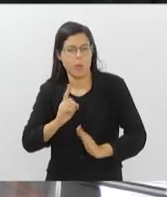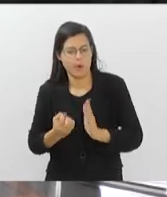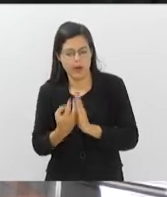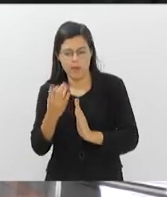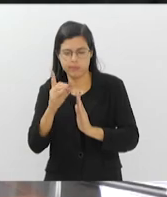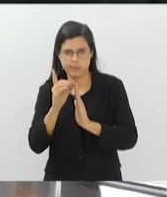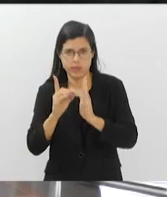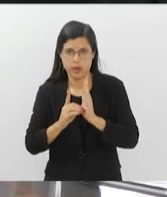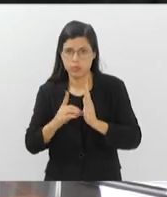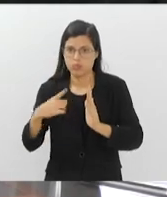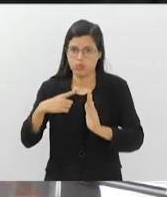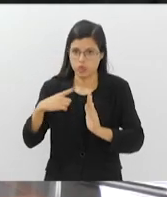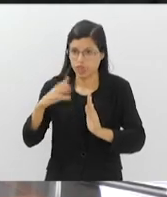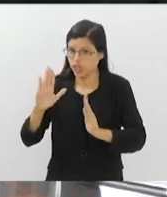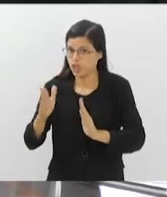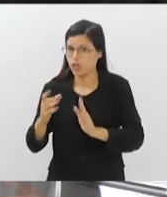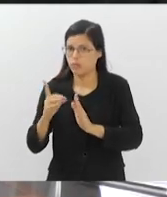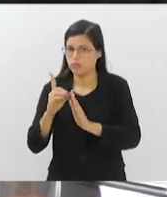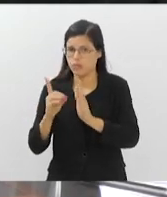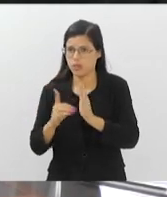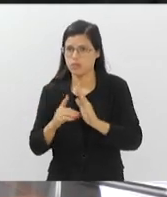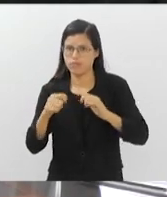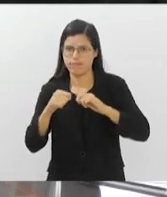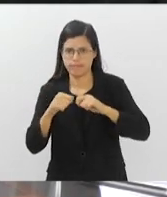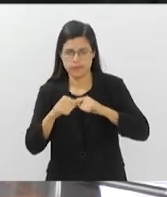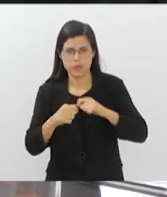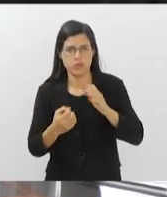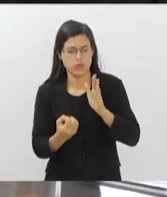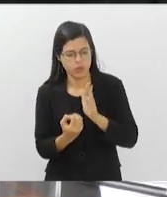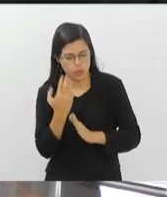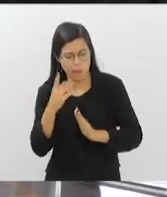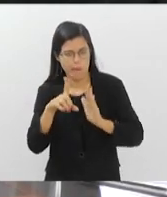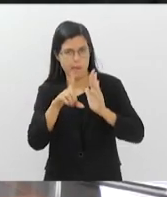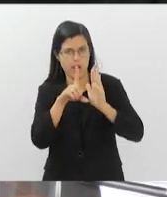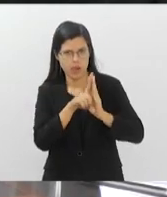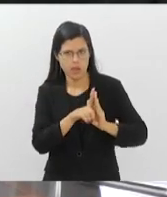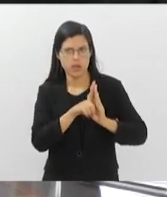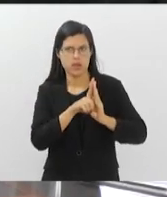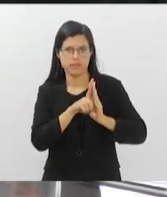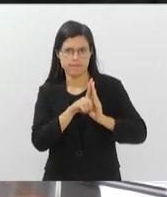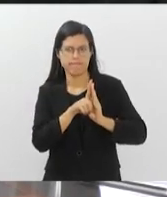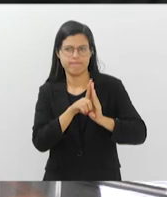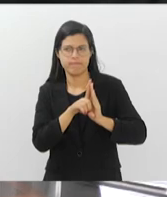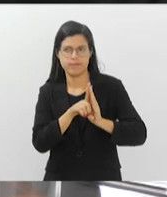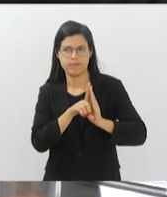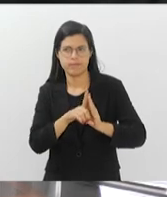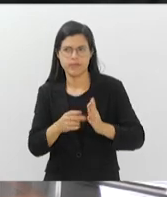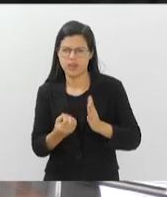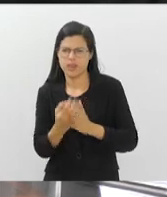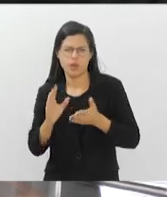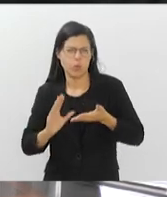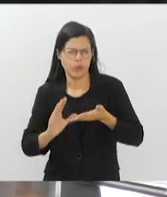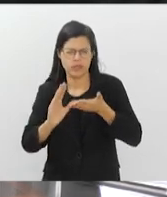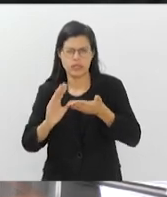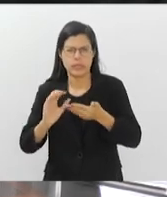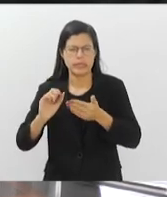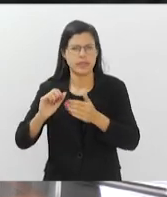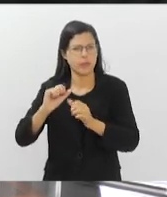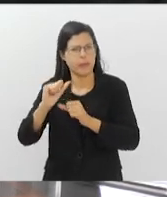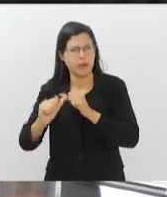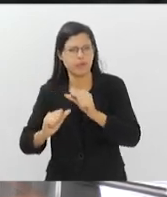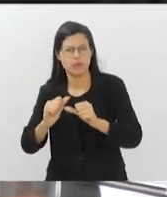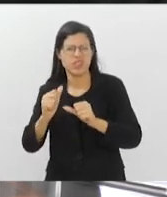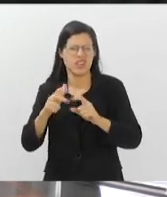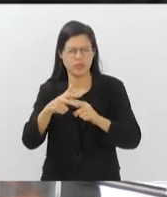a gente fez uma lei criando o CONEMA com uma outra alteração, mais